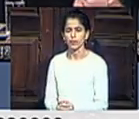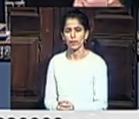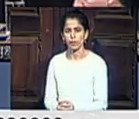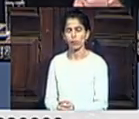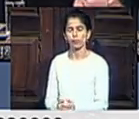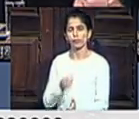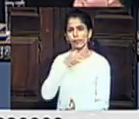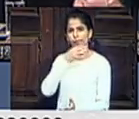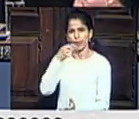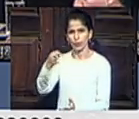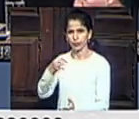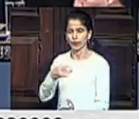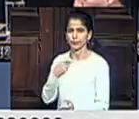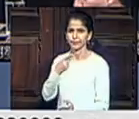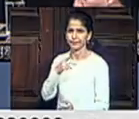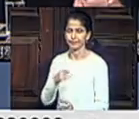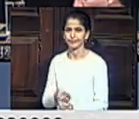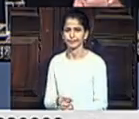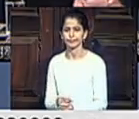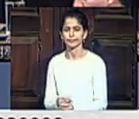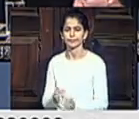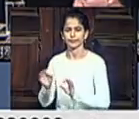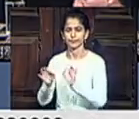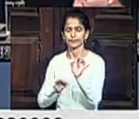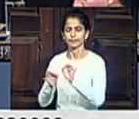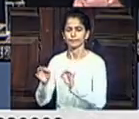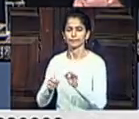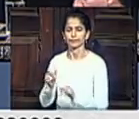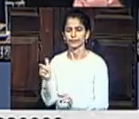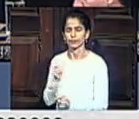parecer sobre o projeto de lei